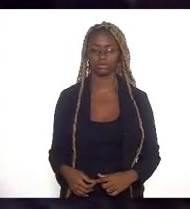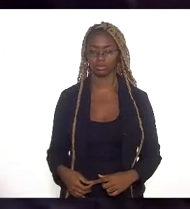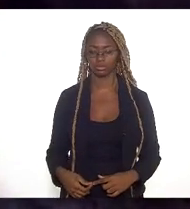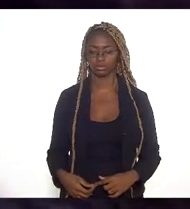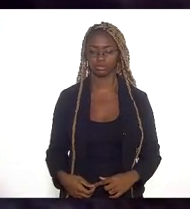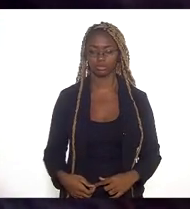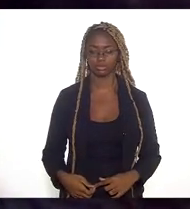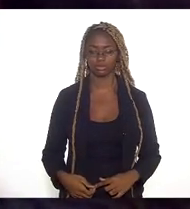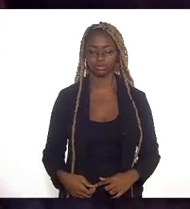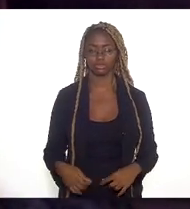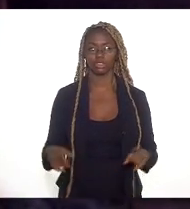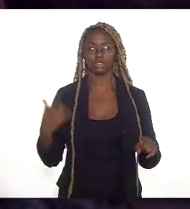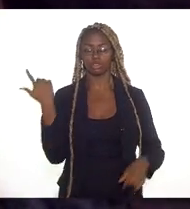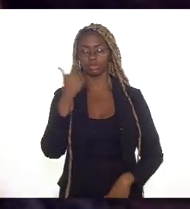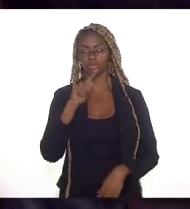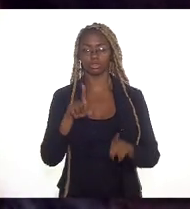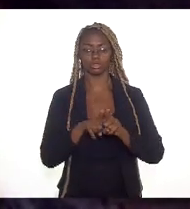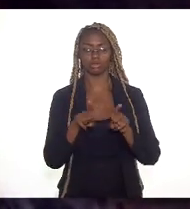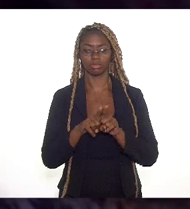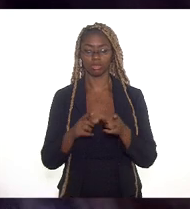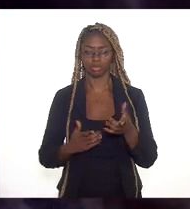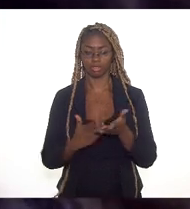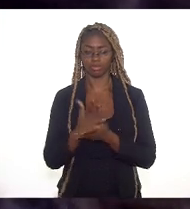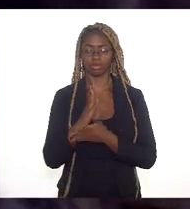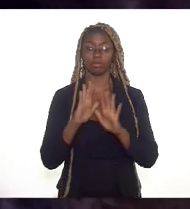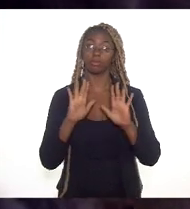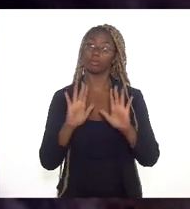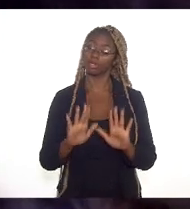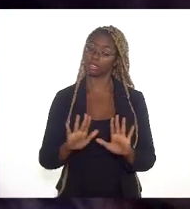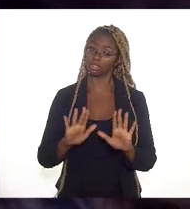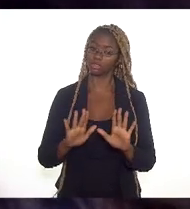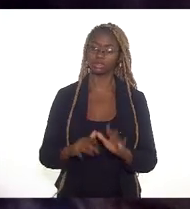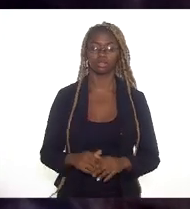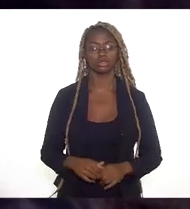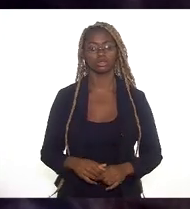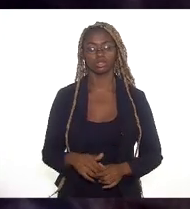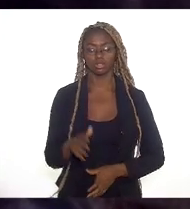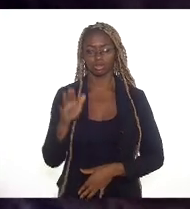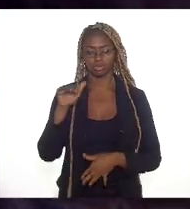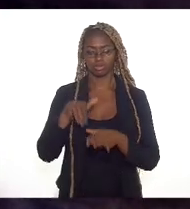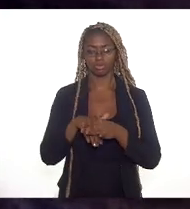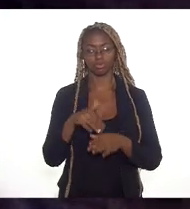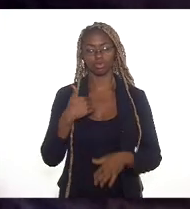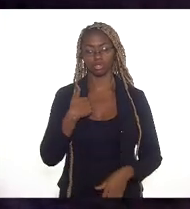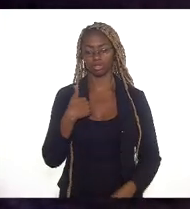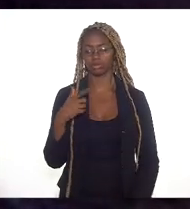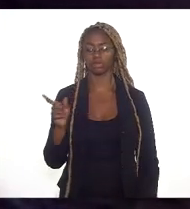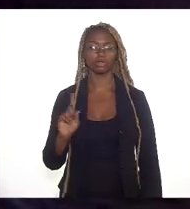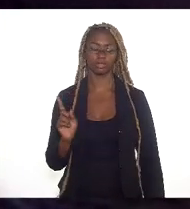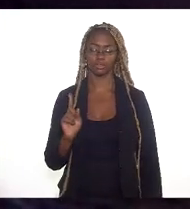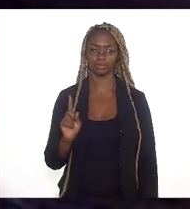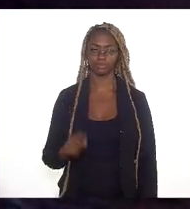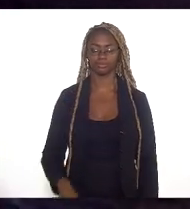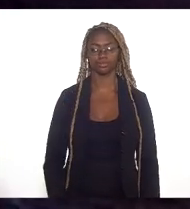conseguiríamos talvez aprovar. Mas, sendo assim, o meu voto também é não.